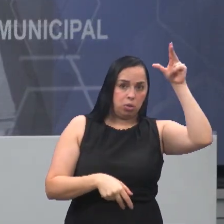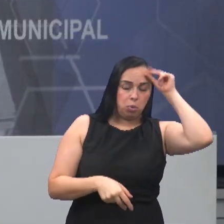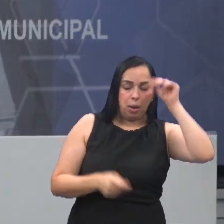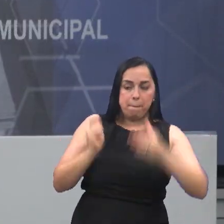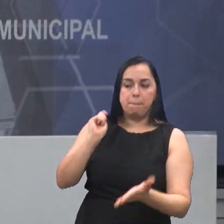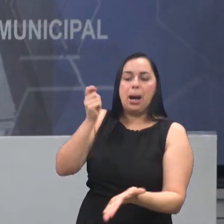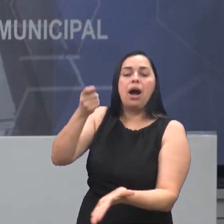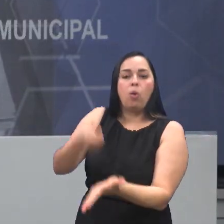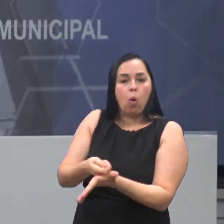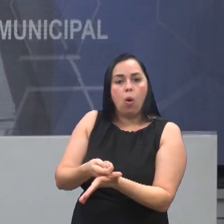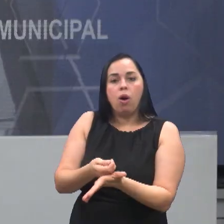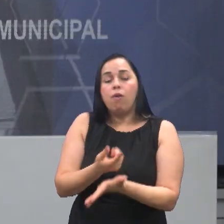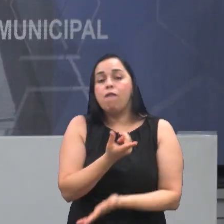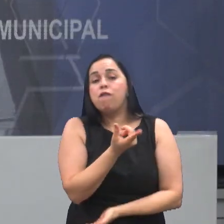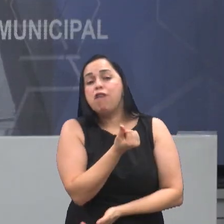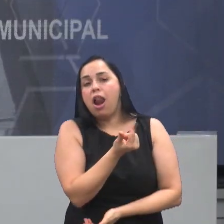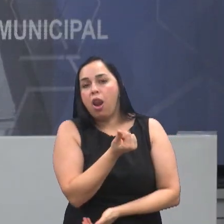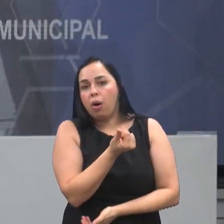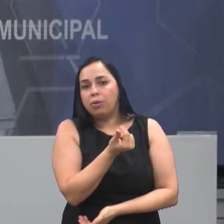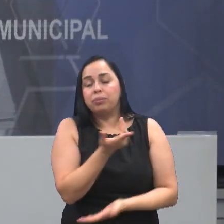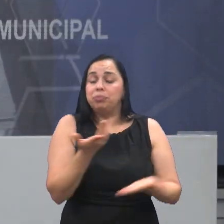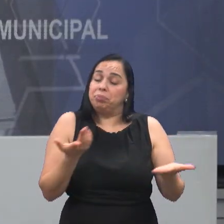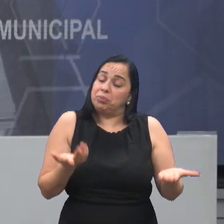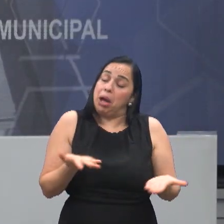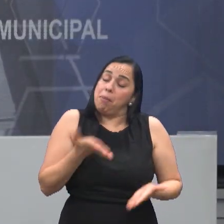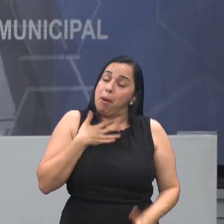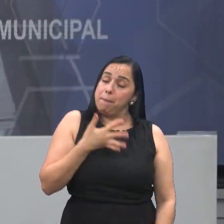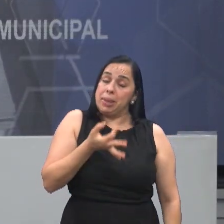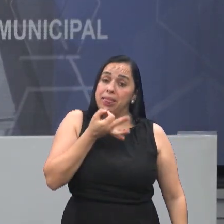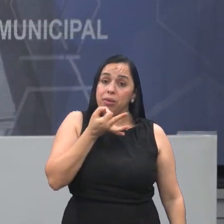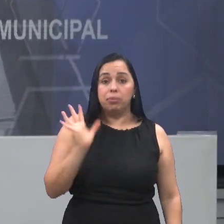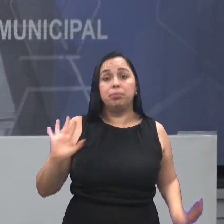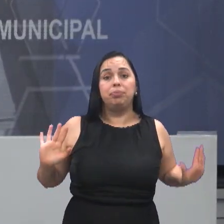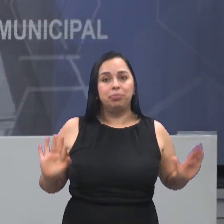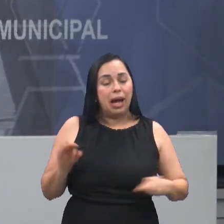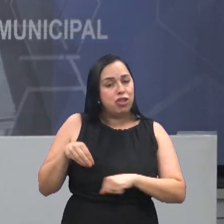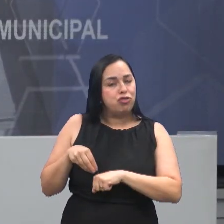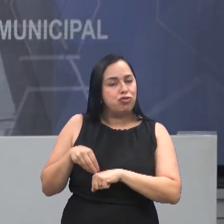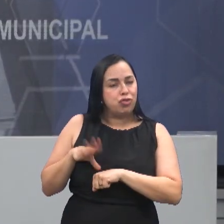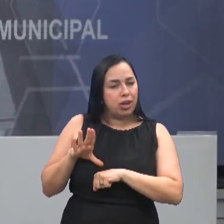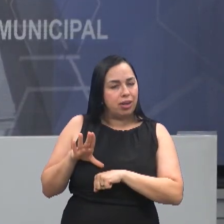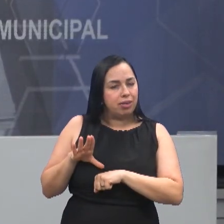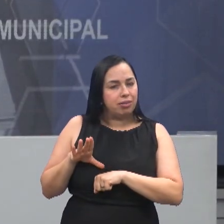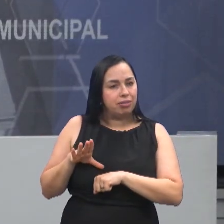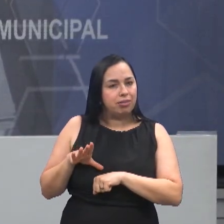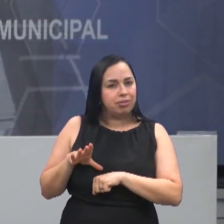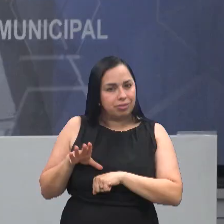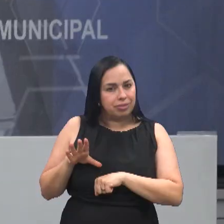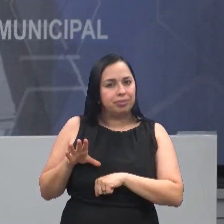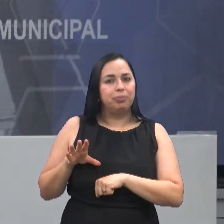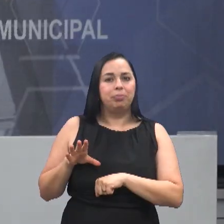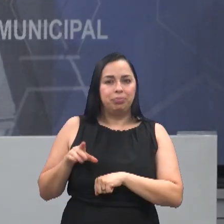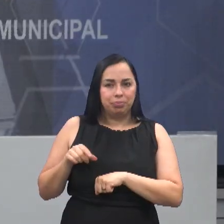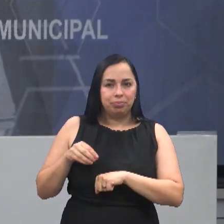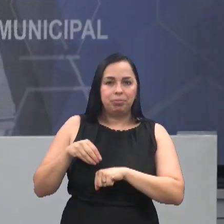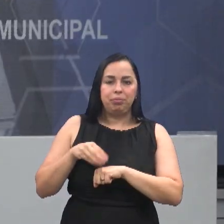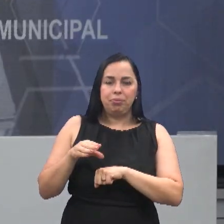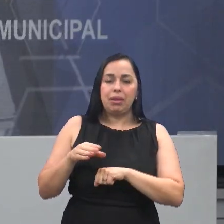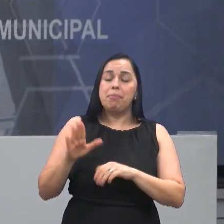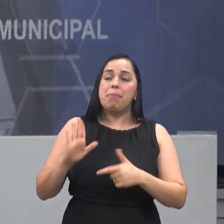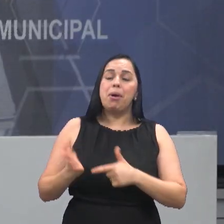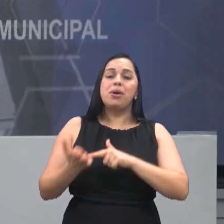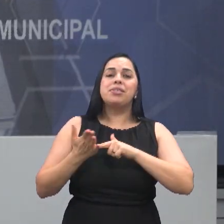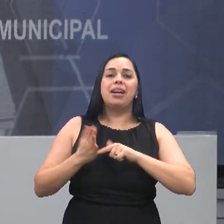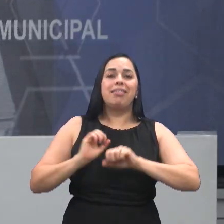que ele representa. É uma sugestão que eu dou. Tá? Abrir as contas para que a gente garanta a transparência. E,